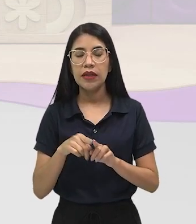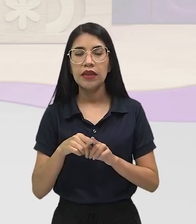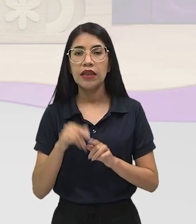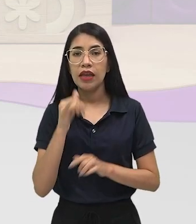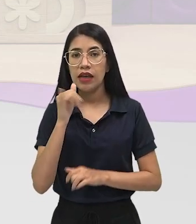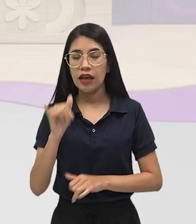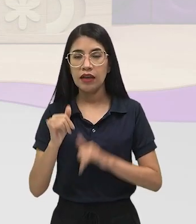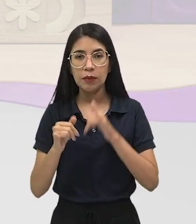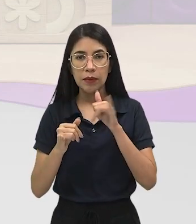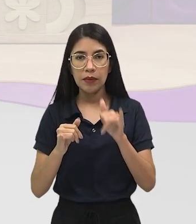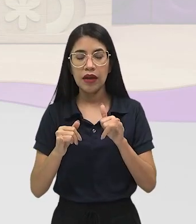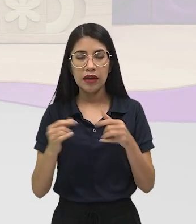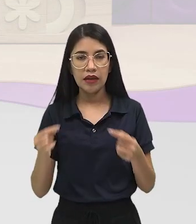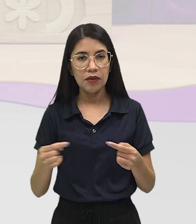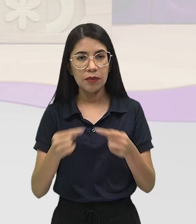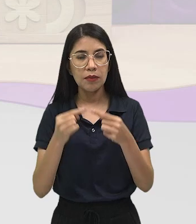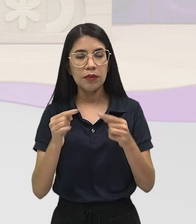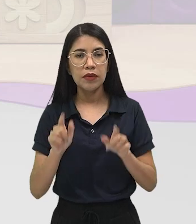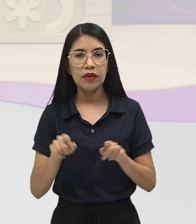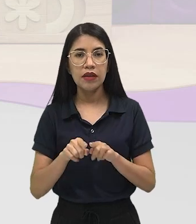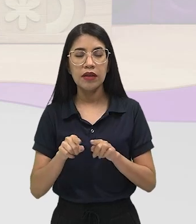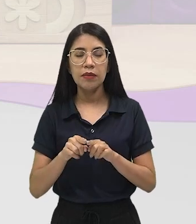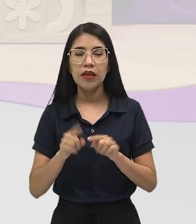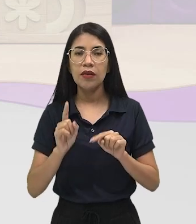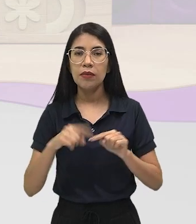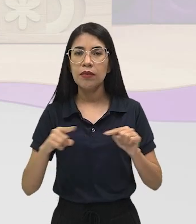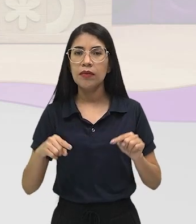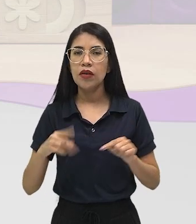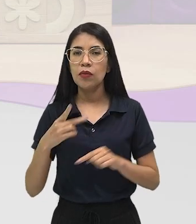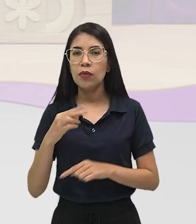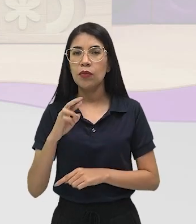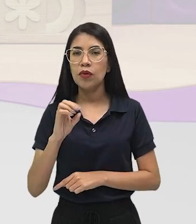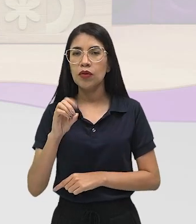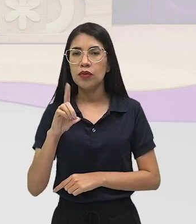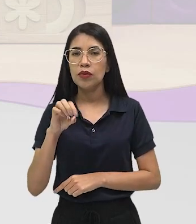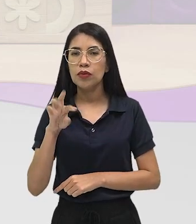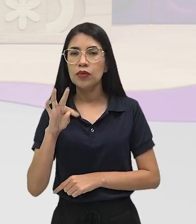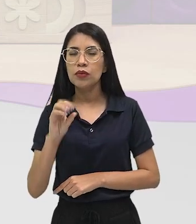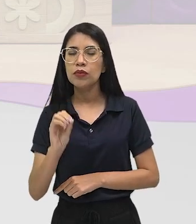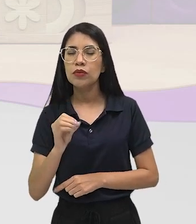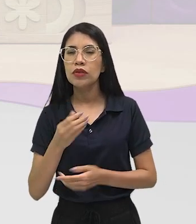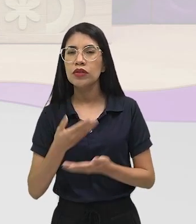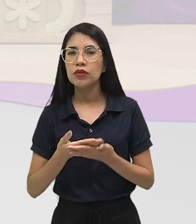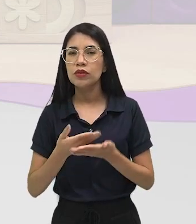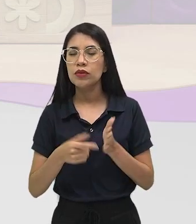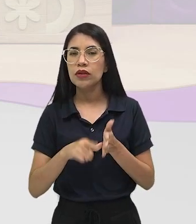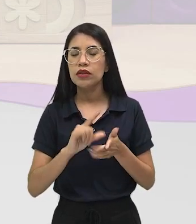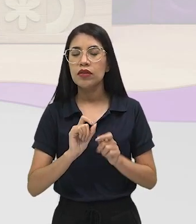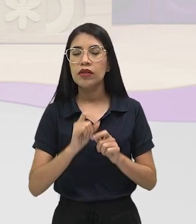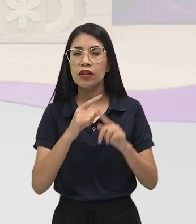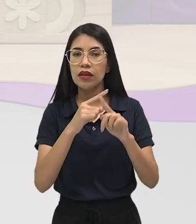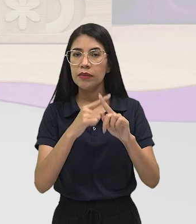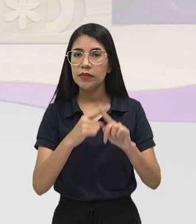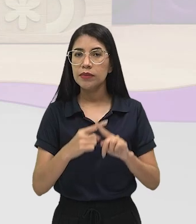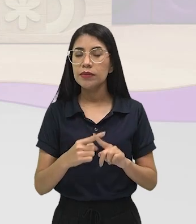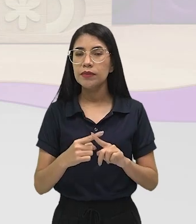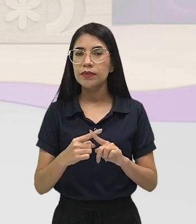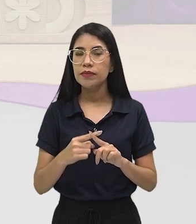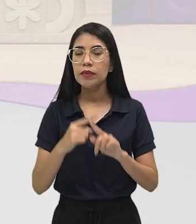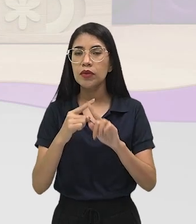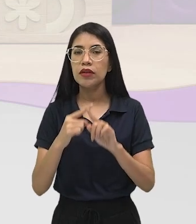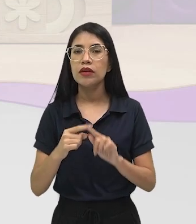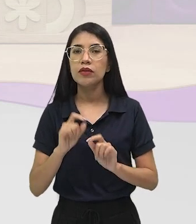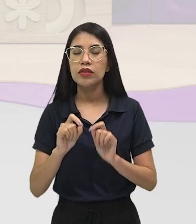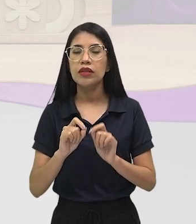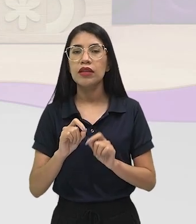relação. É diretamente proporcional ao produto. O que é o produto que nós vimos nas nossas aulas? É a multiplicação. Do quê? Das